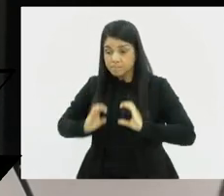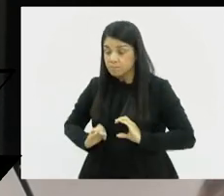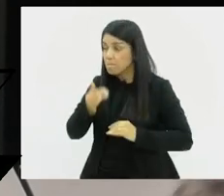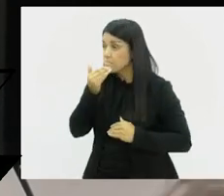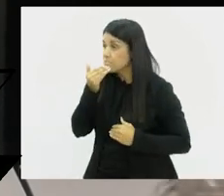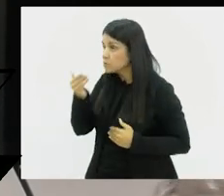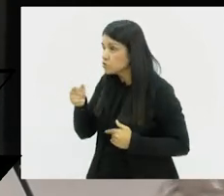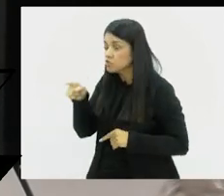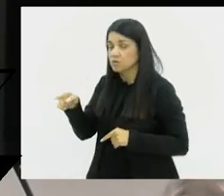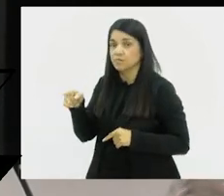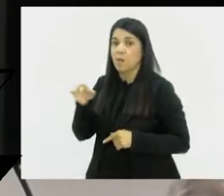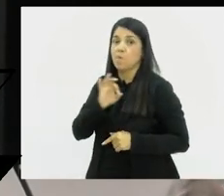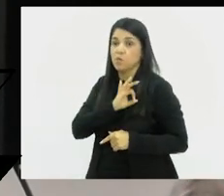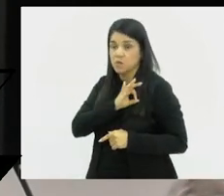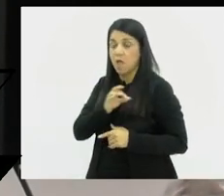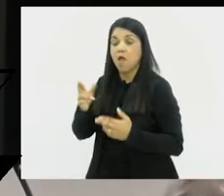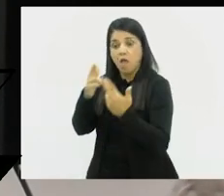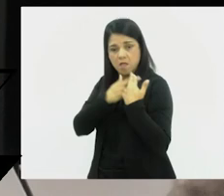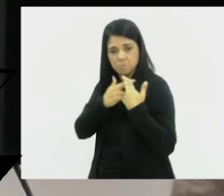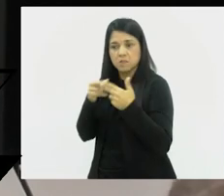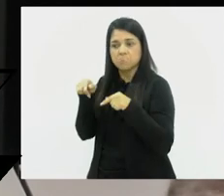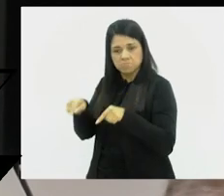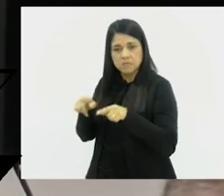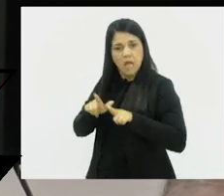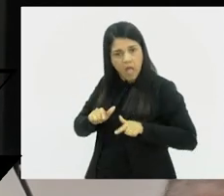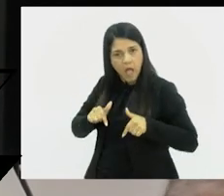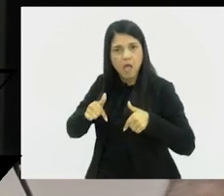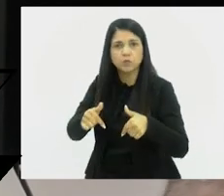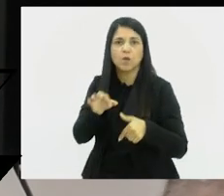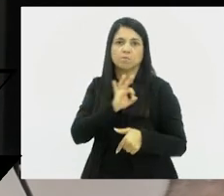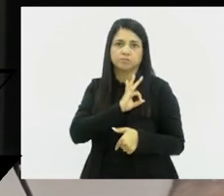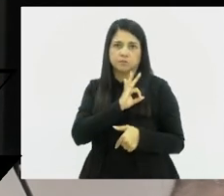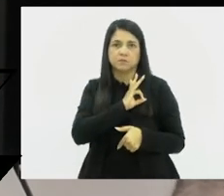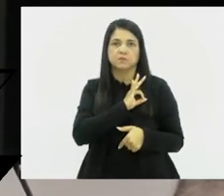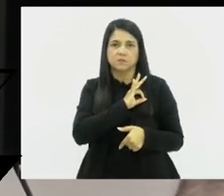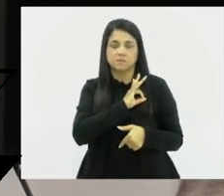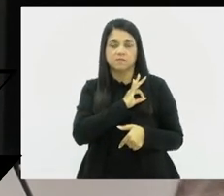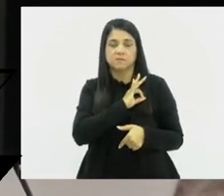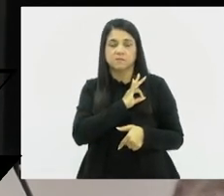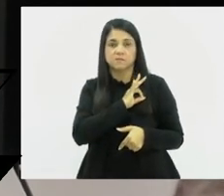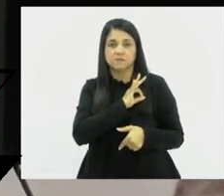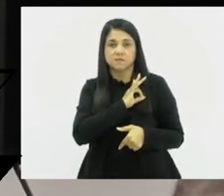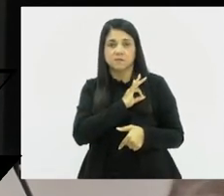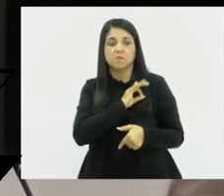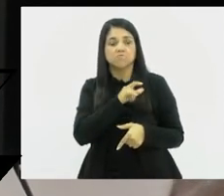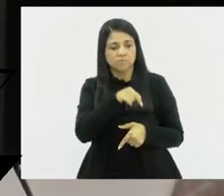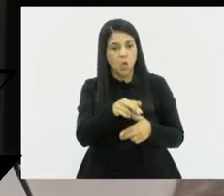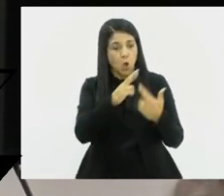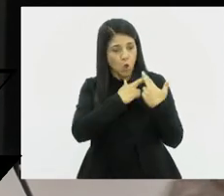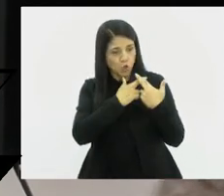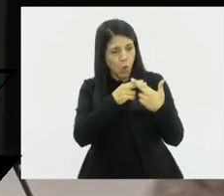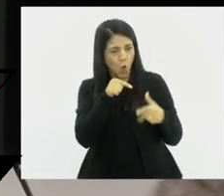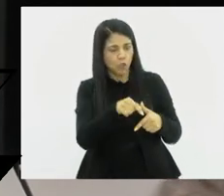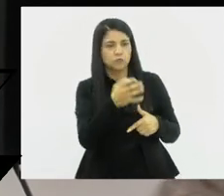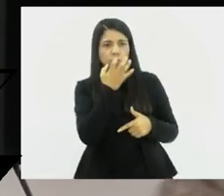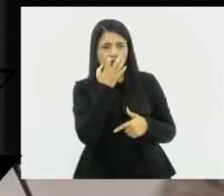ele tem que atuar, que a responsabilidade dele, que ele tem que chegar ali e pegar o proprietário daquele